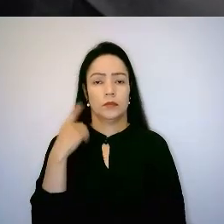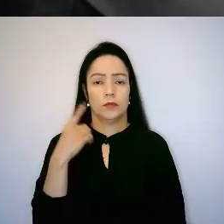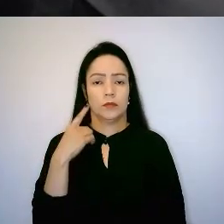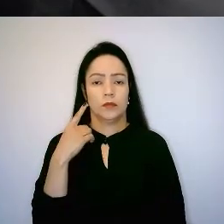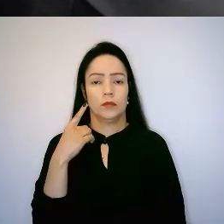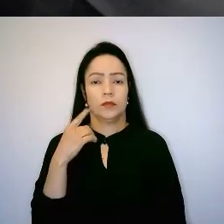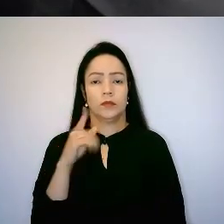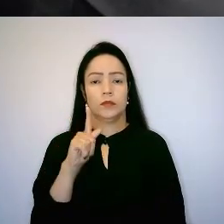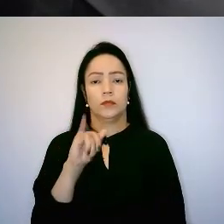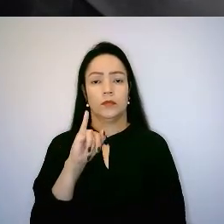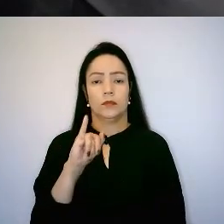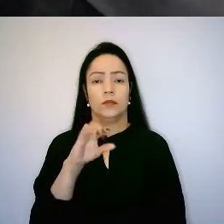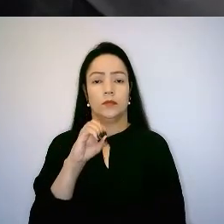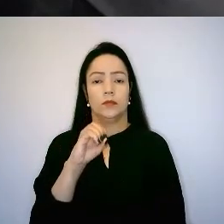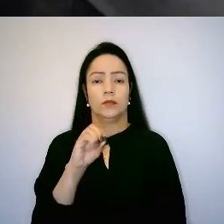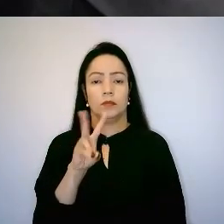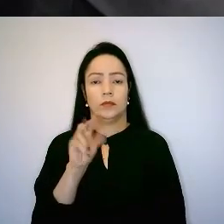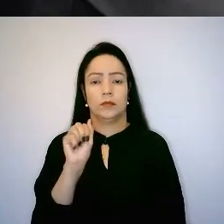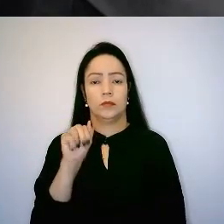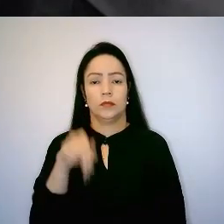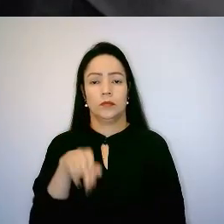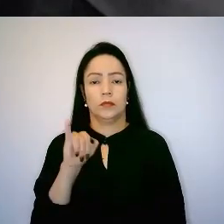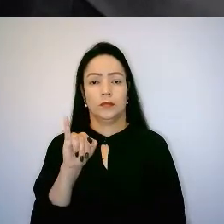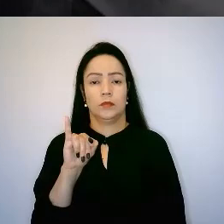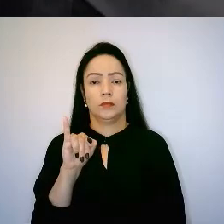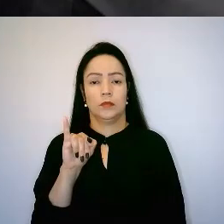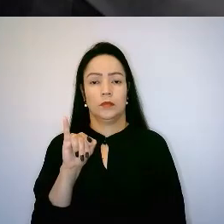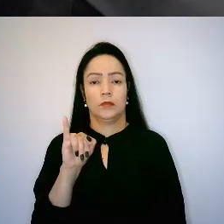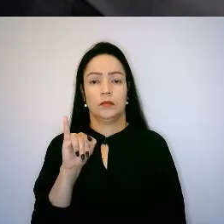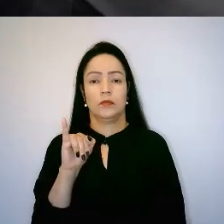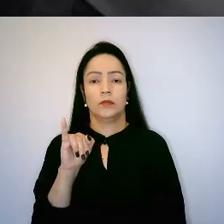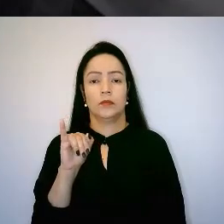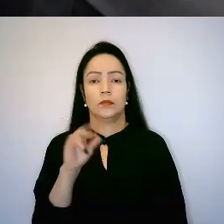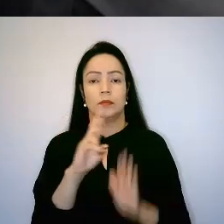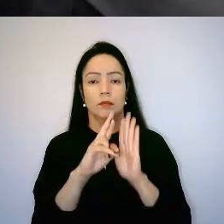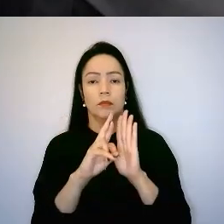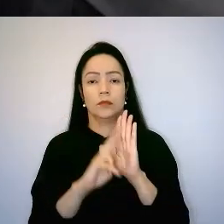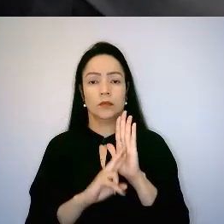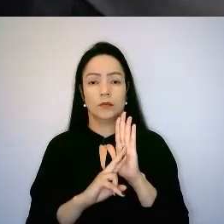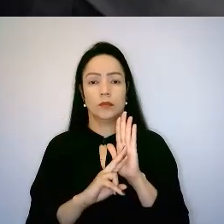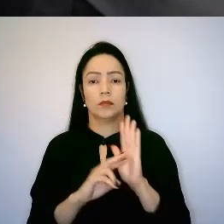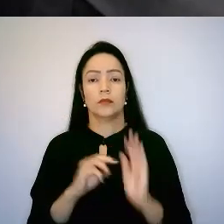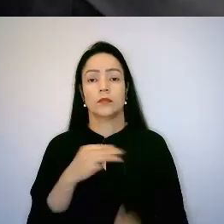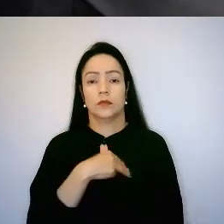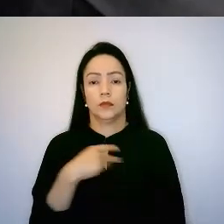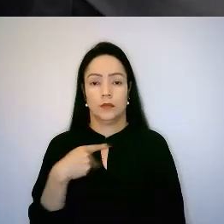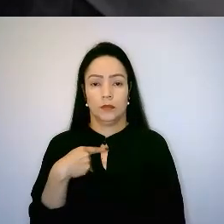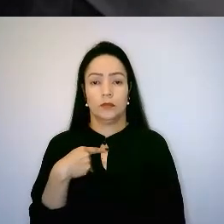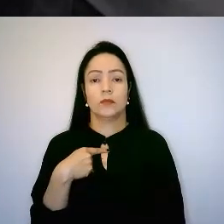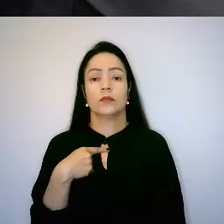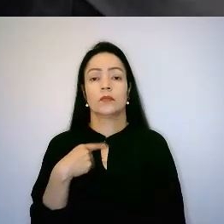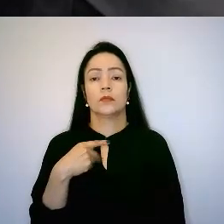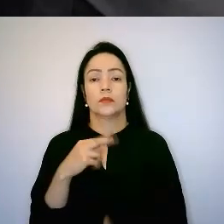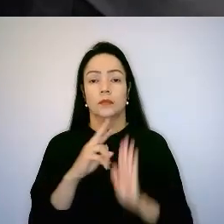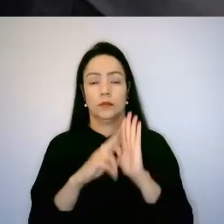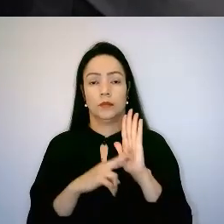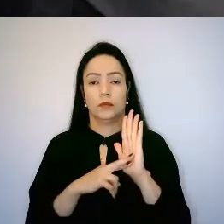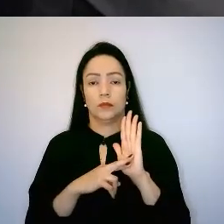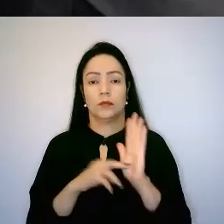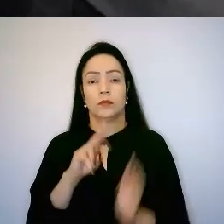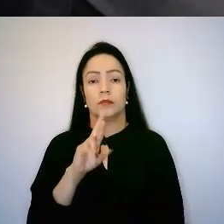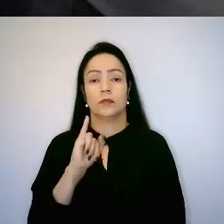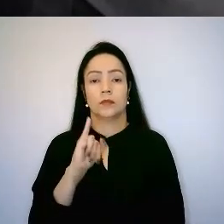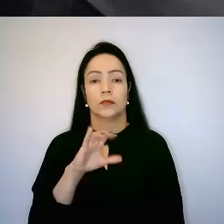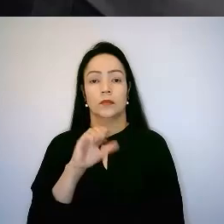Giovani Galvão Maia de Moraes apelado Ministério Público relatou Dr Ricardo